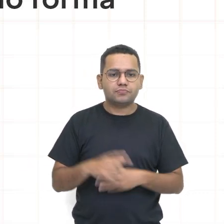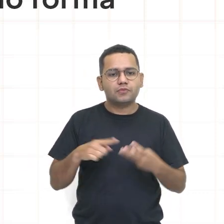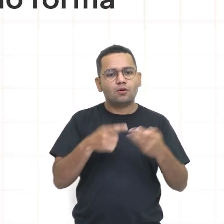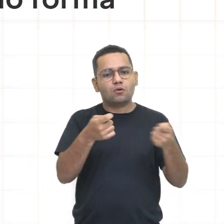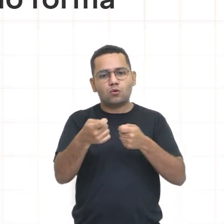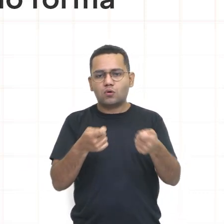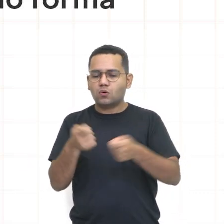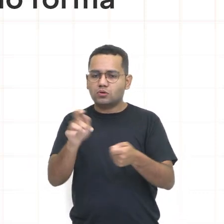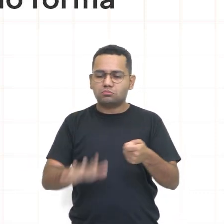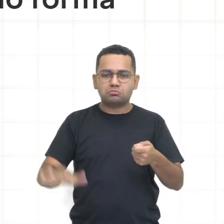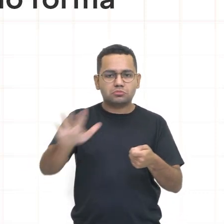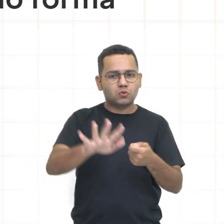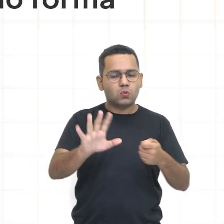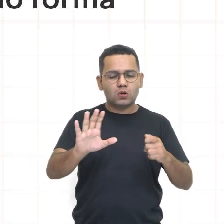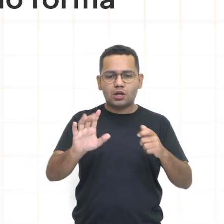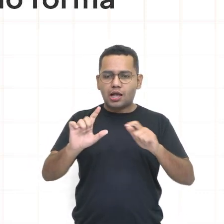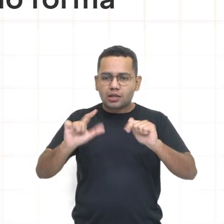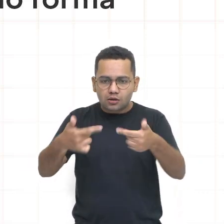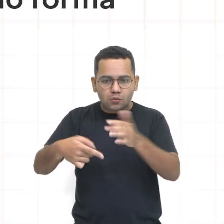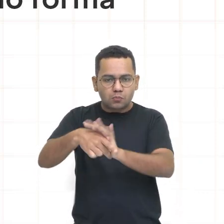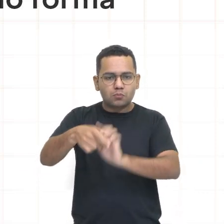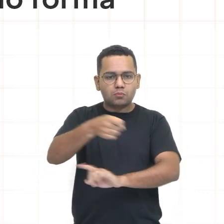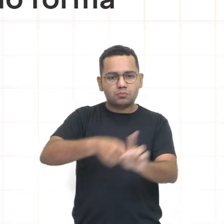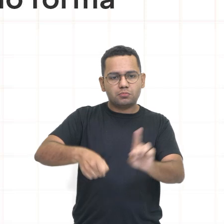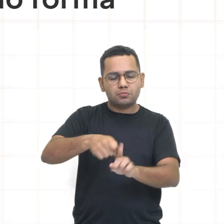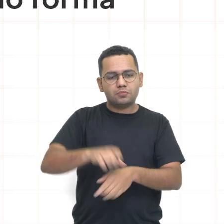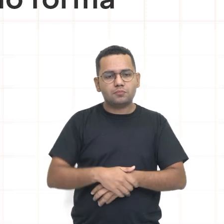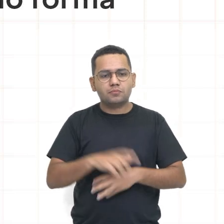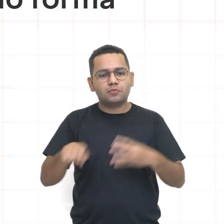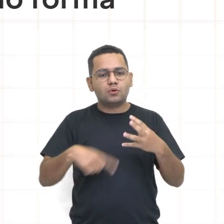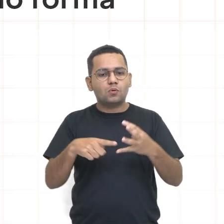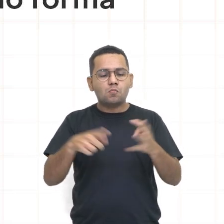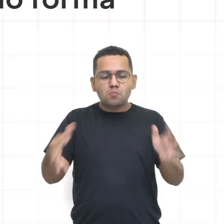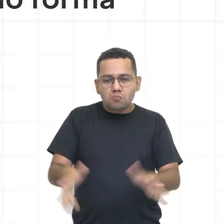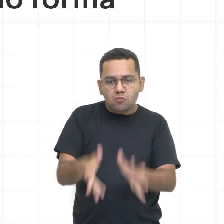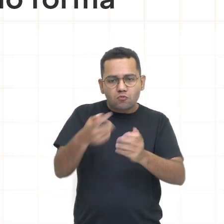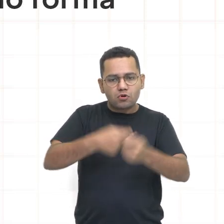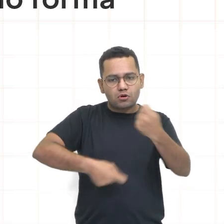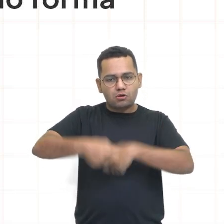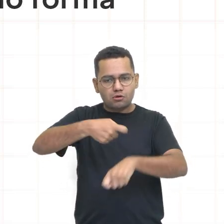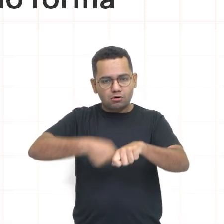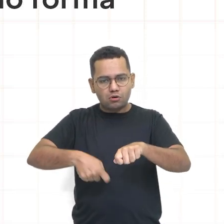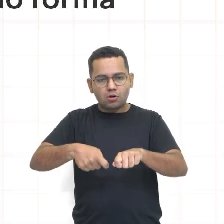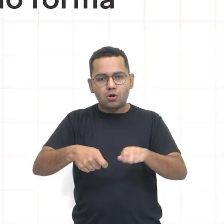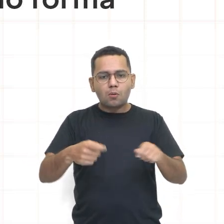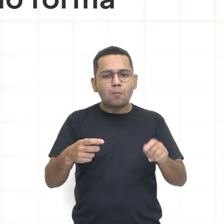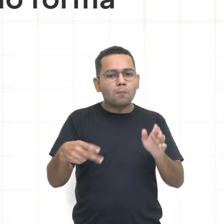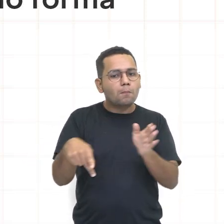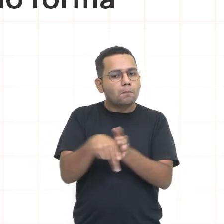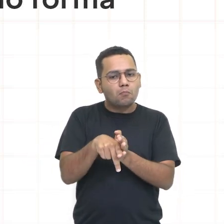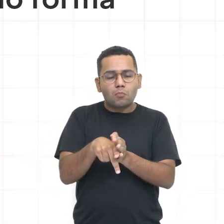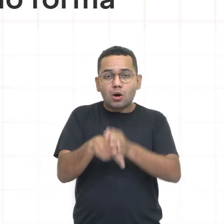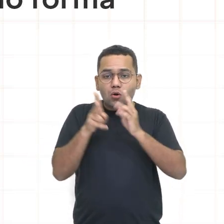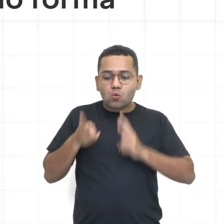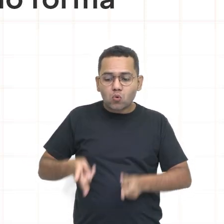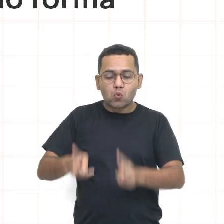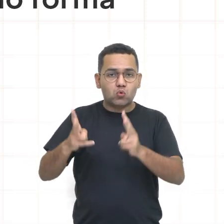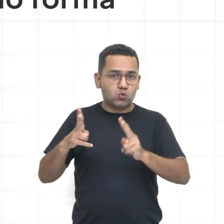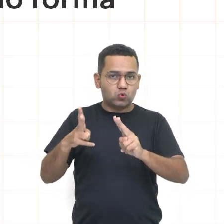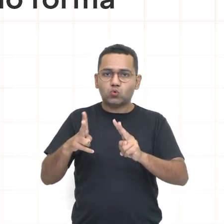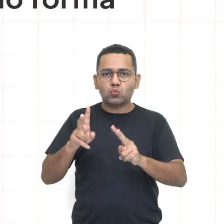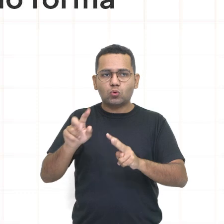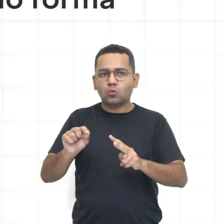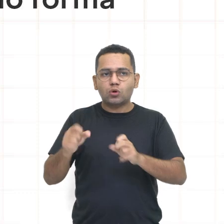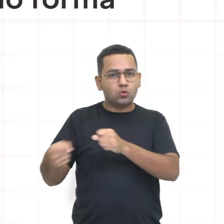sociedade e promover o crescimento econômico como forma de legitimar sua permanência no poder. Então,